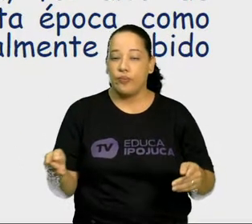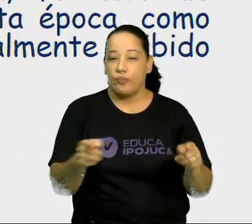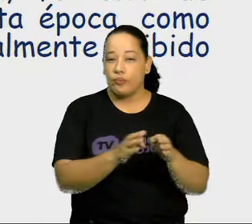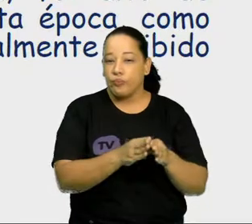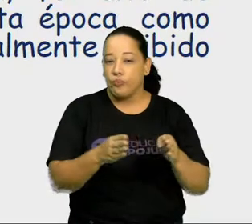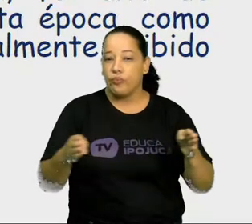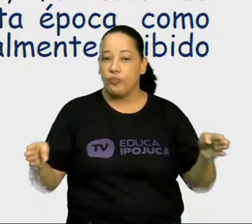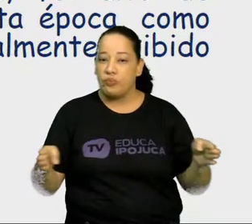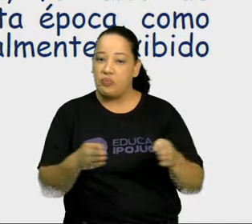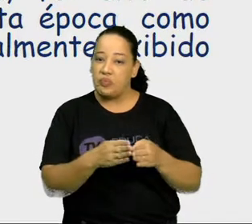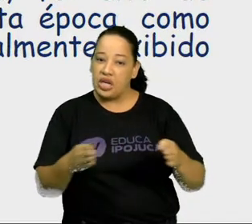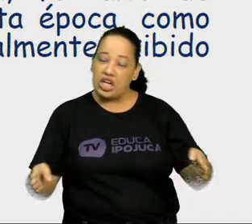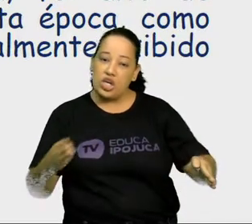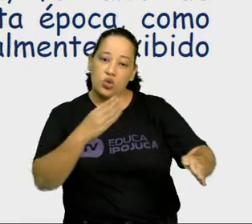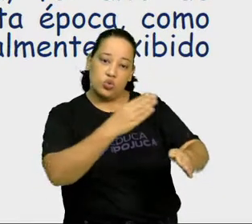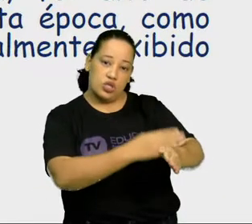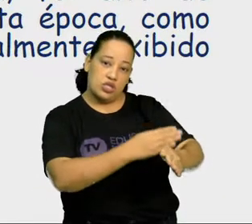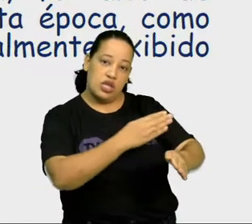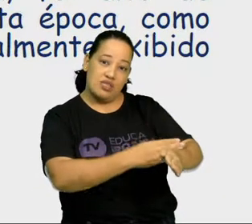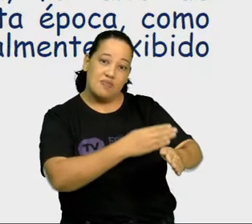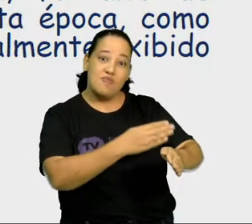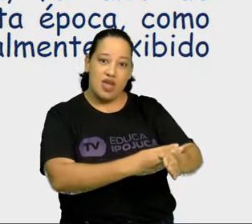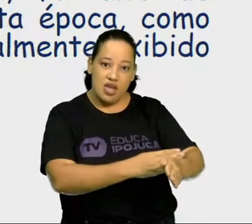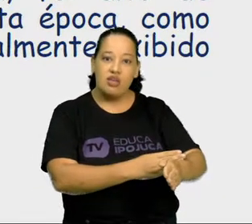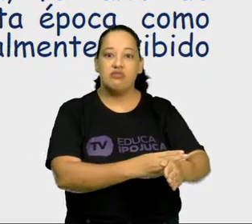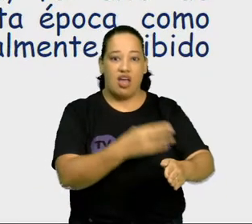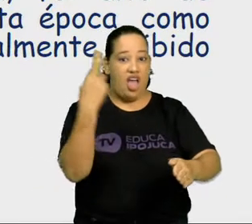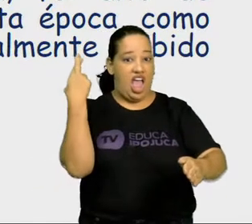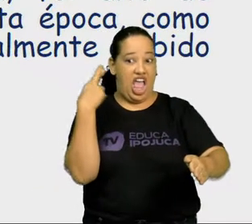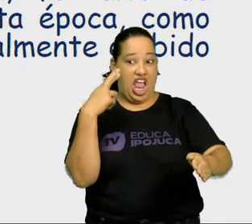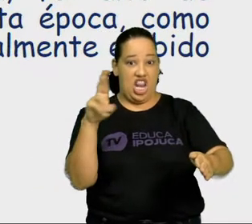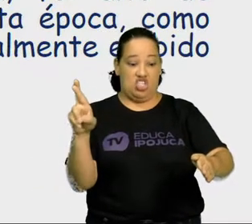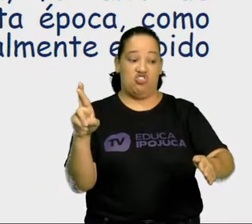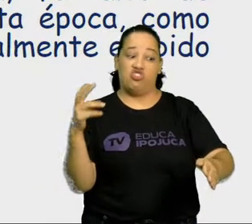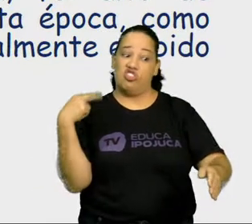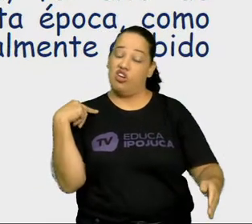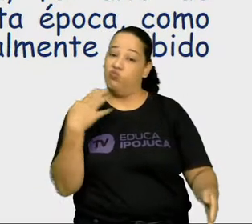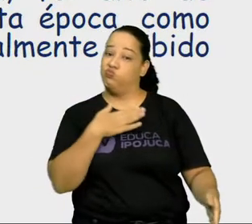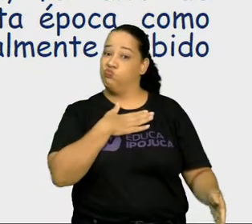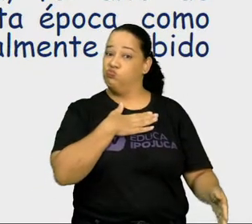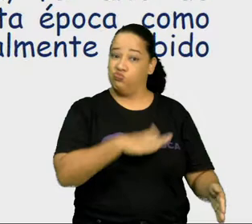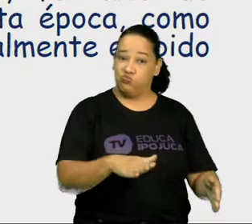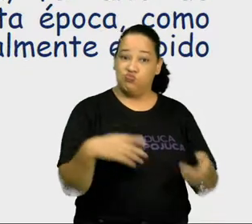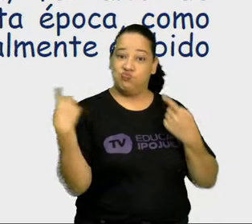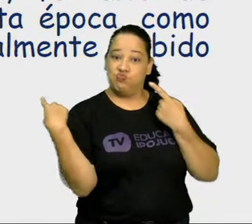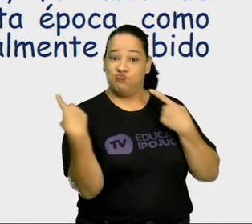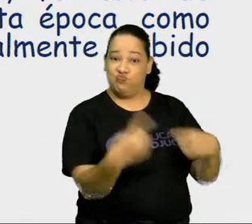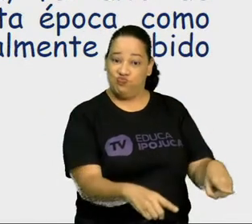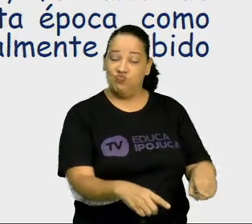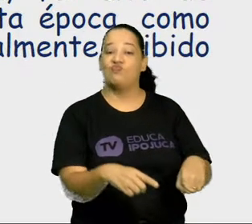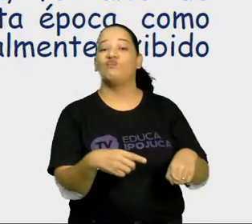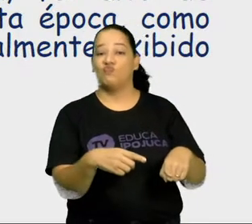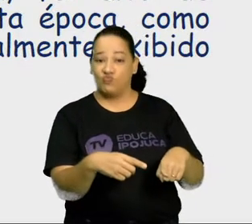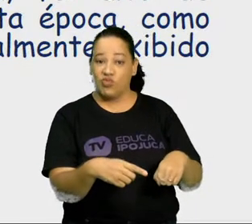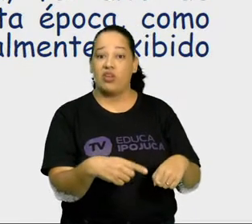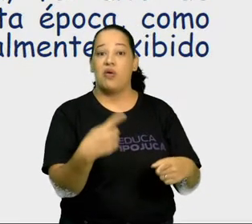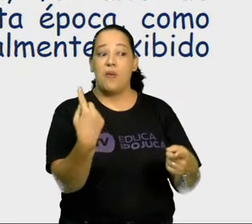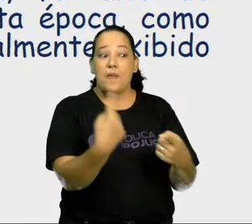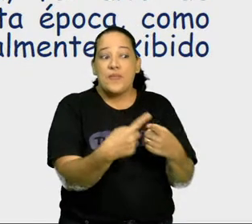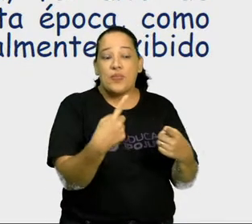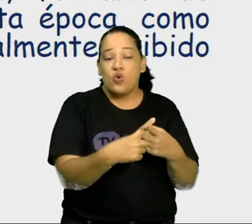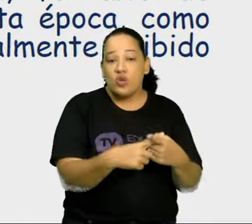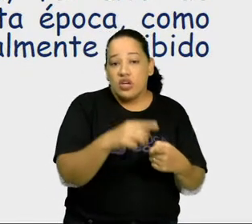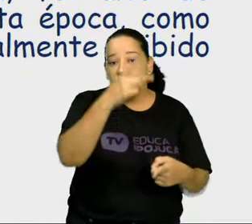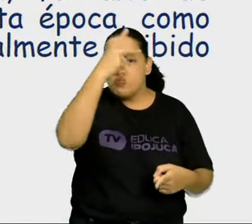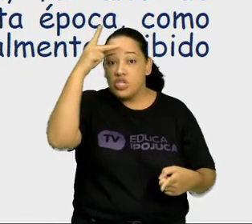alvo de intolerância religiosa, pois foi utilizado, nesta época, como um meio de